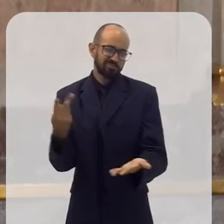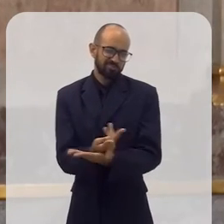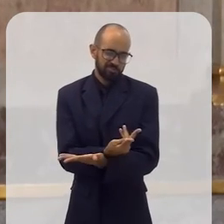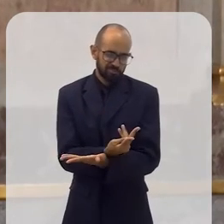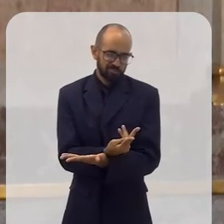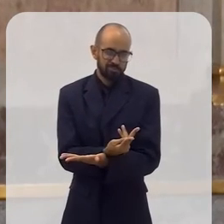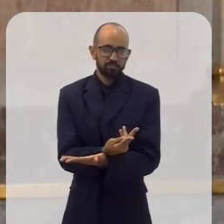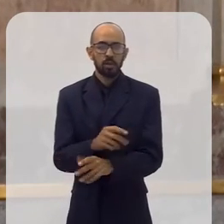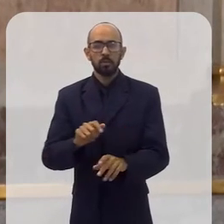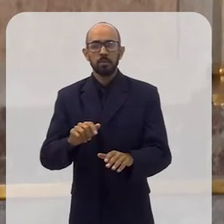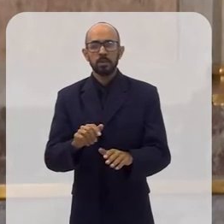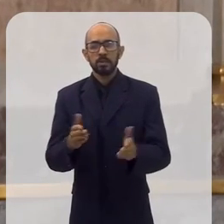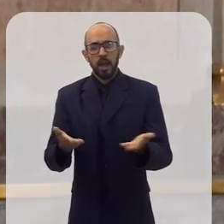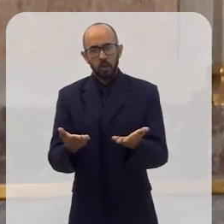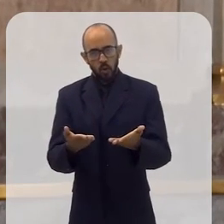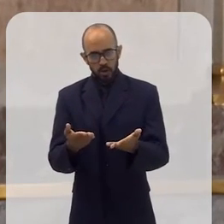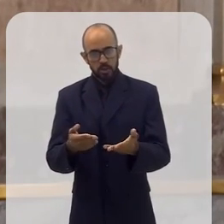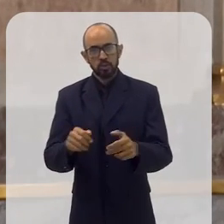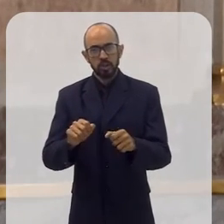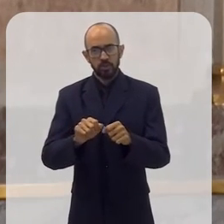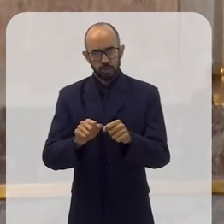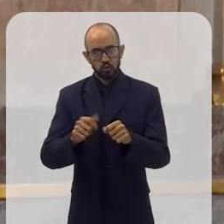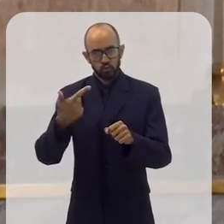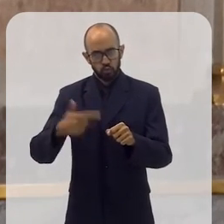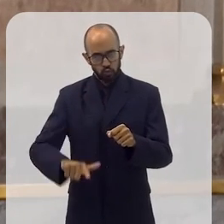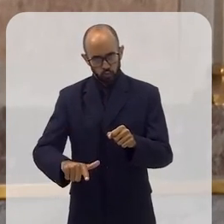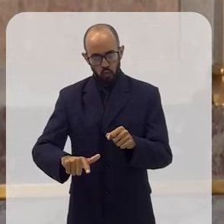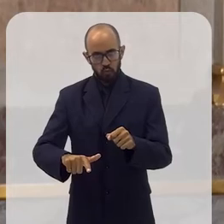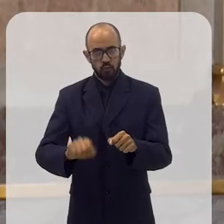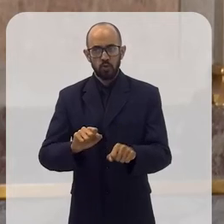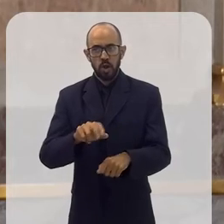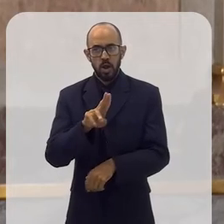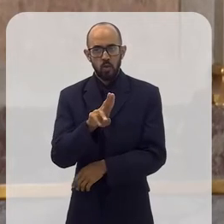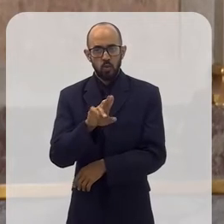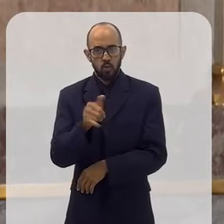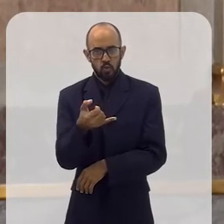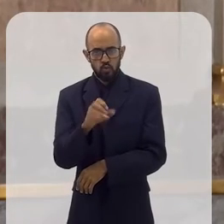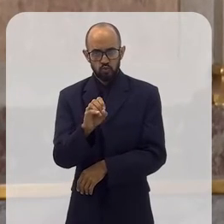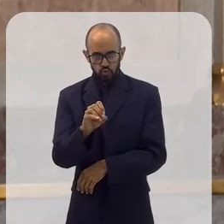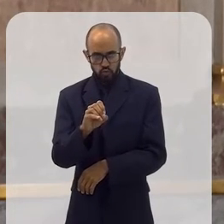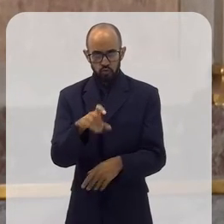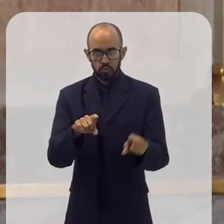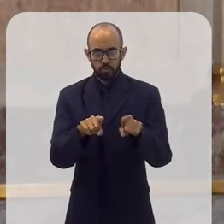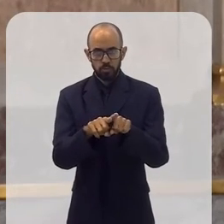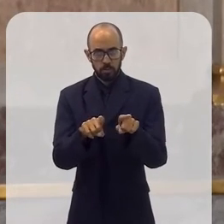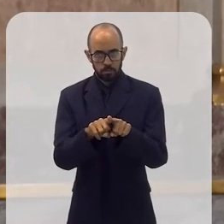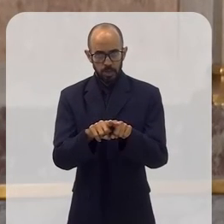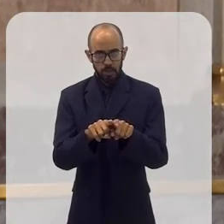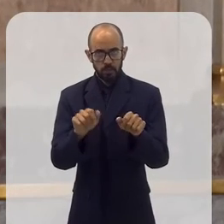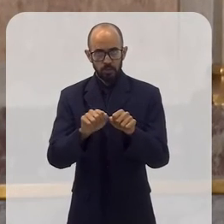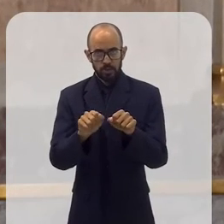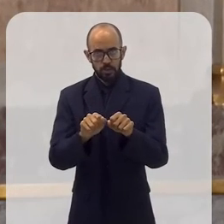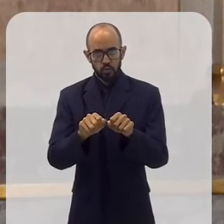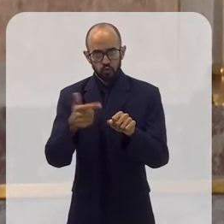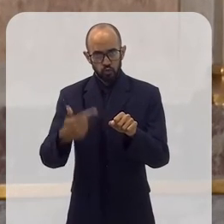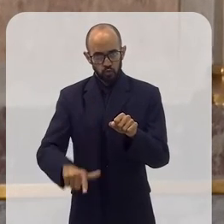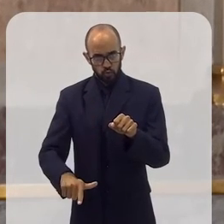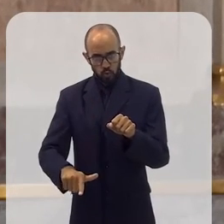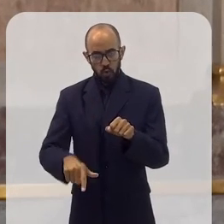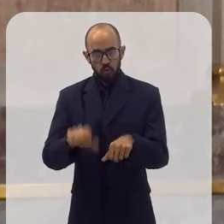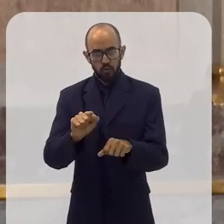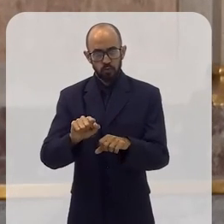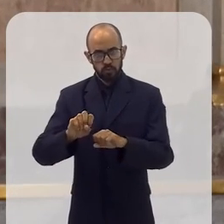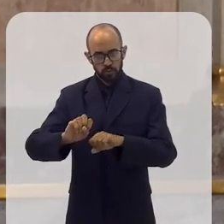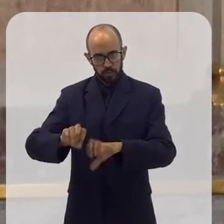alguns acontecimentos e agora estamos renovando esta UJO e também estamos renovando a parte